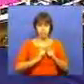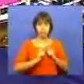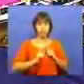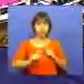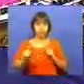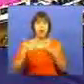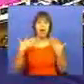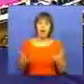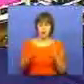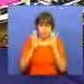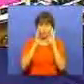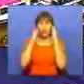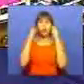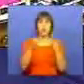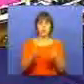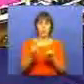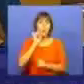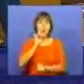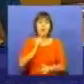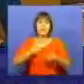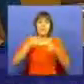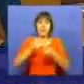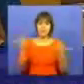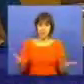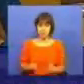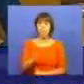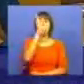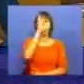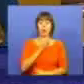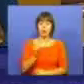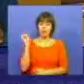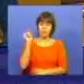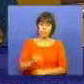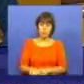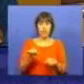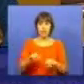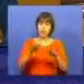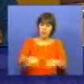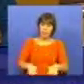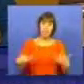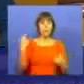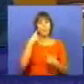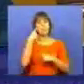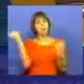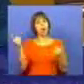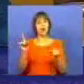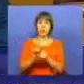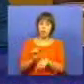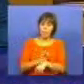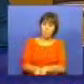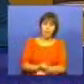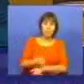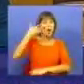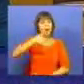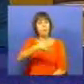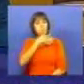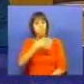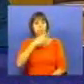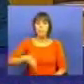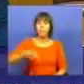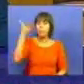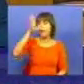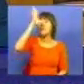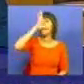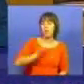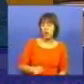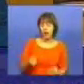importa agora concentrar-nos sobre o essencial. O Governo chegou a este Parlamento e mostrou, desde a primeira intervenção do